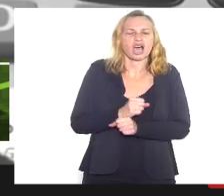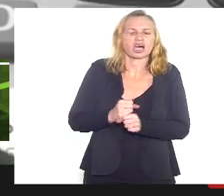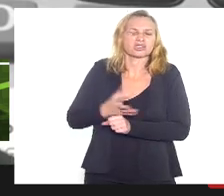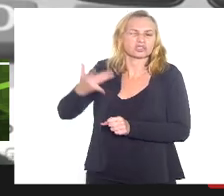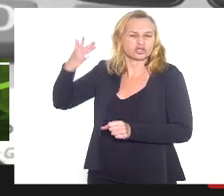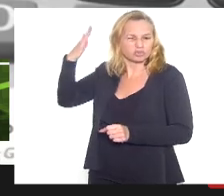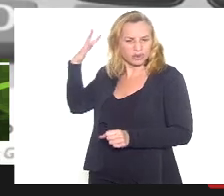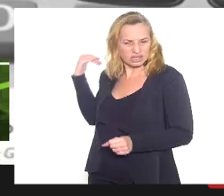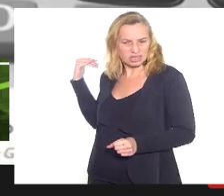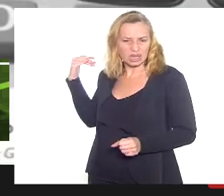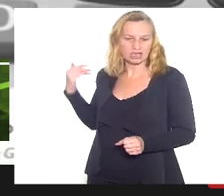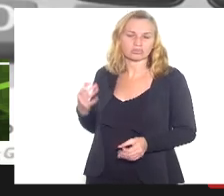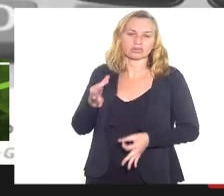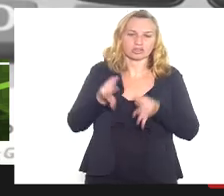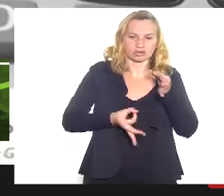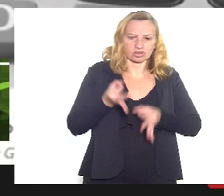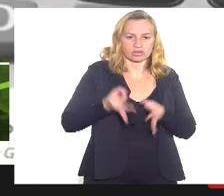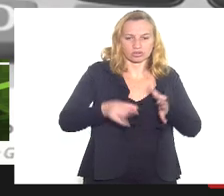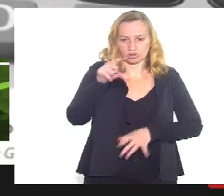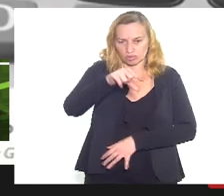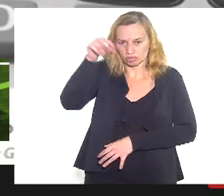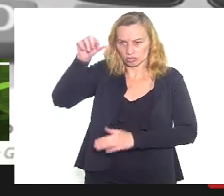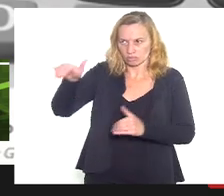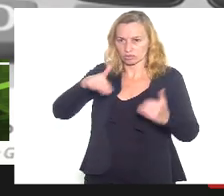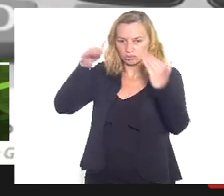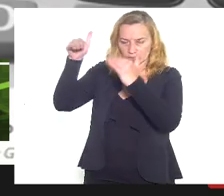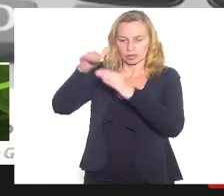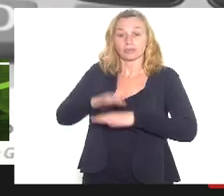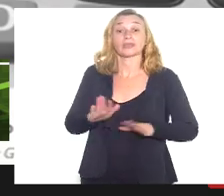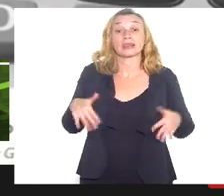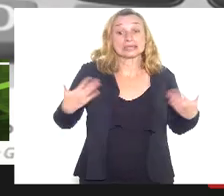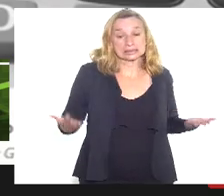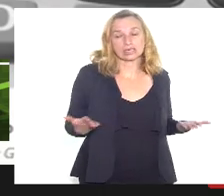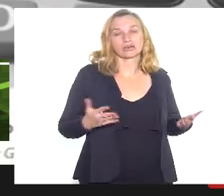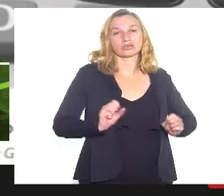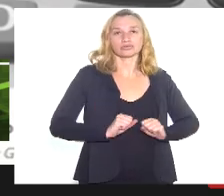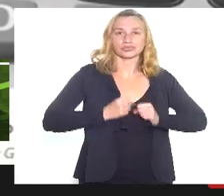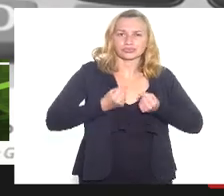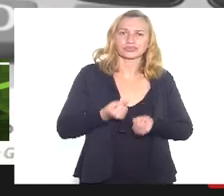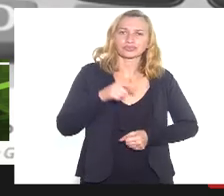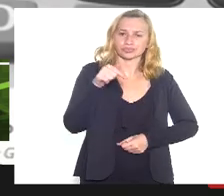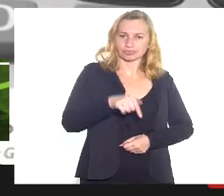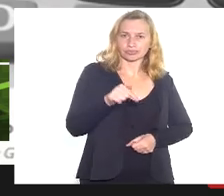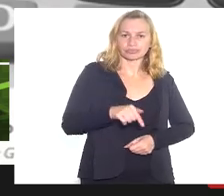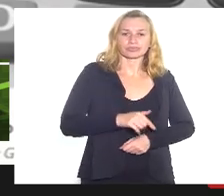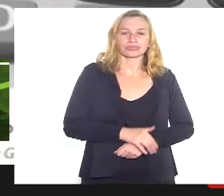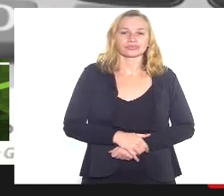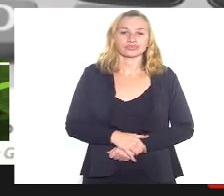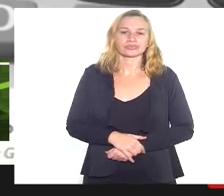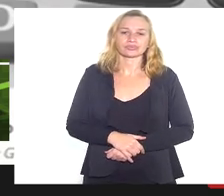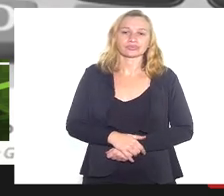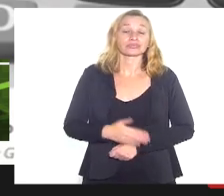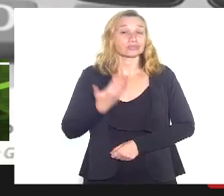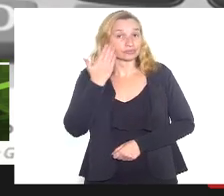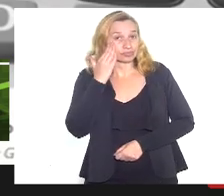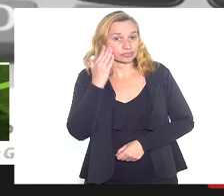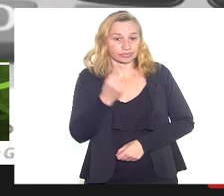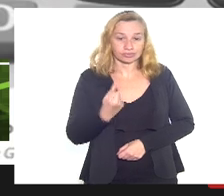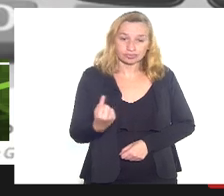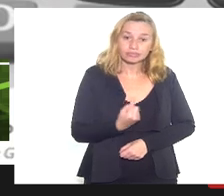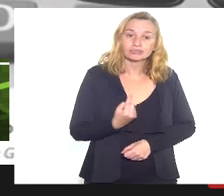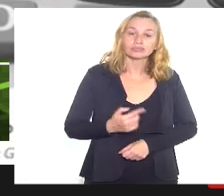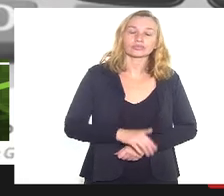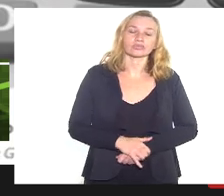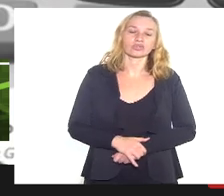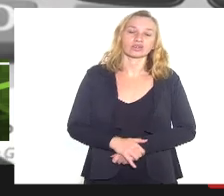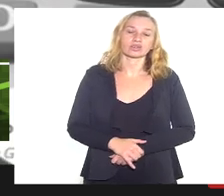devido à decisão do Supremo. Então, eu reforço aqui o nosso entendimento, entendendo